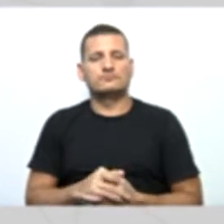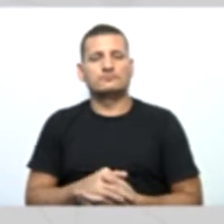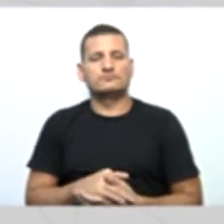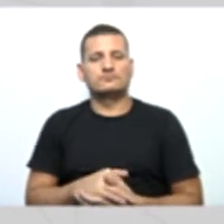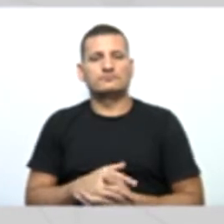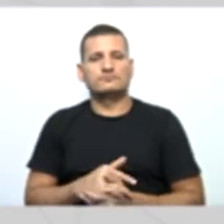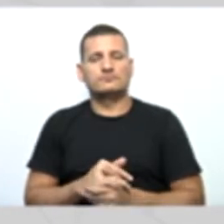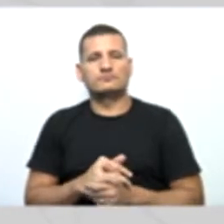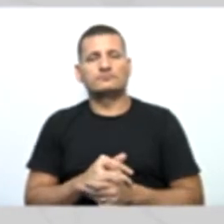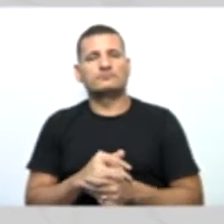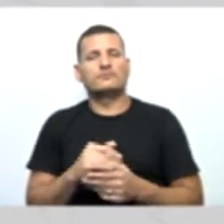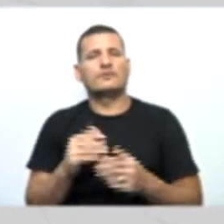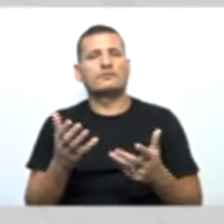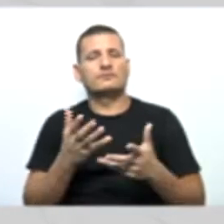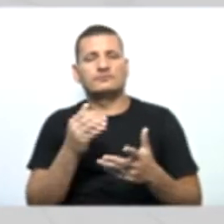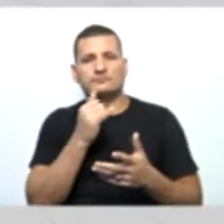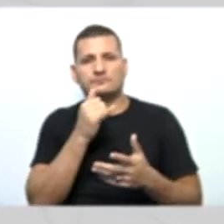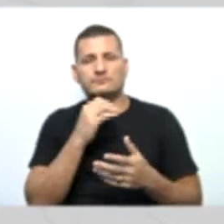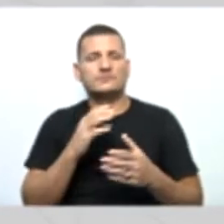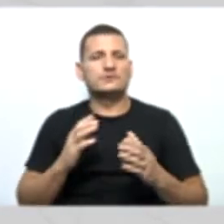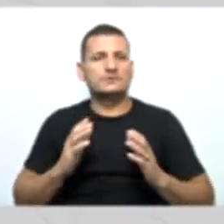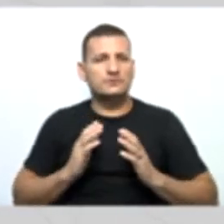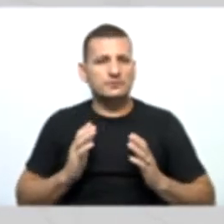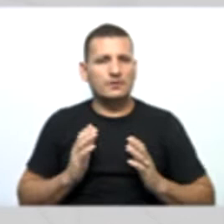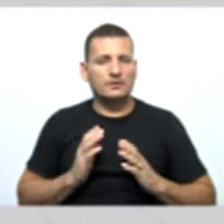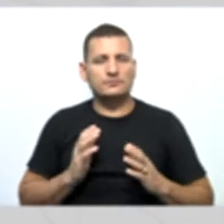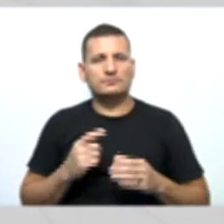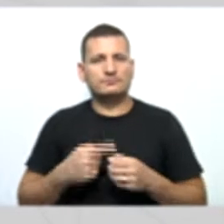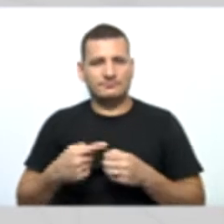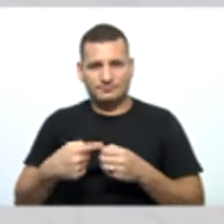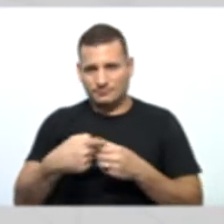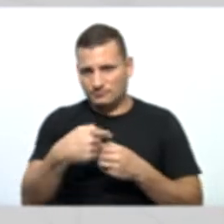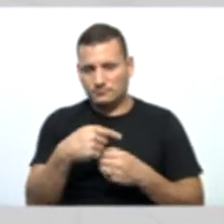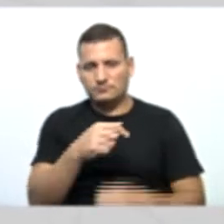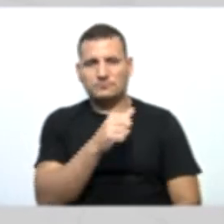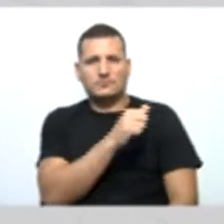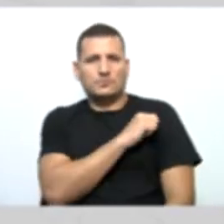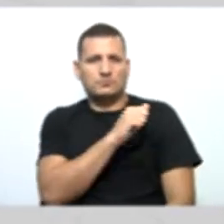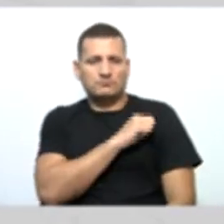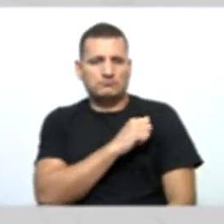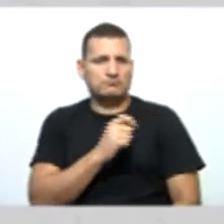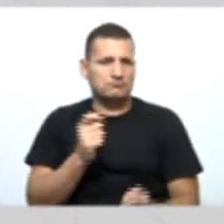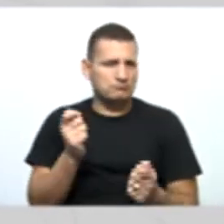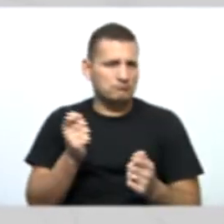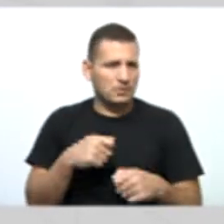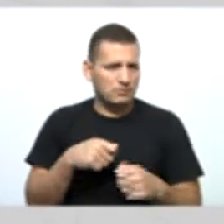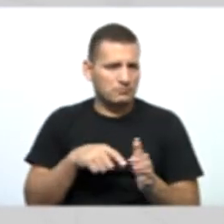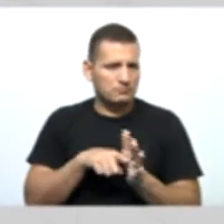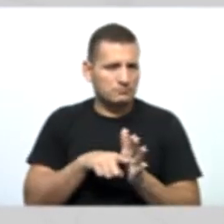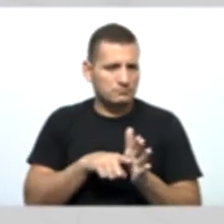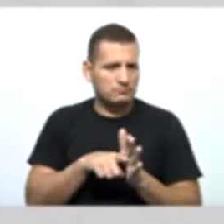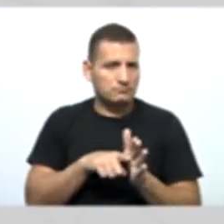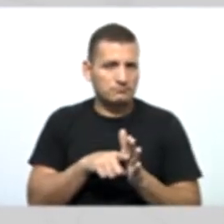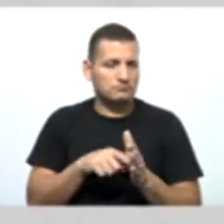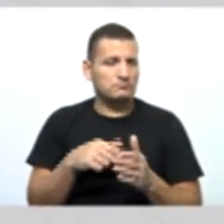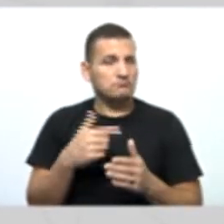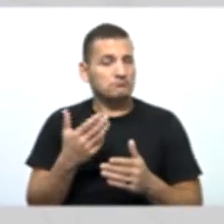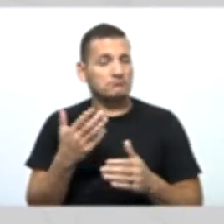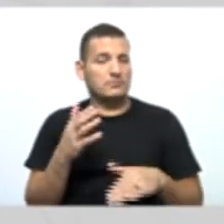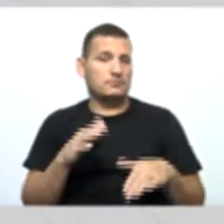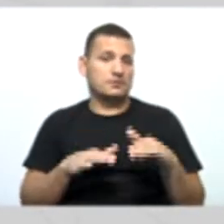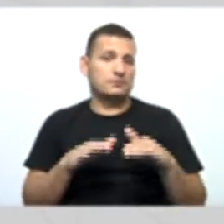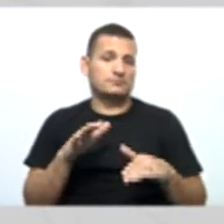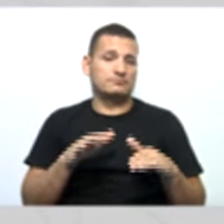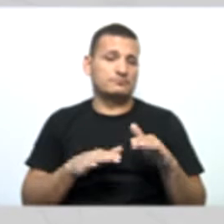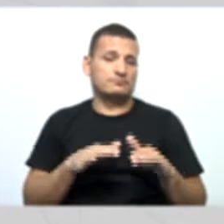é a cidade dos meus alunos, quais são as cidades que eles estão matriculados, eu posso consultar? Aí depende,